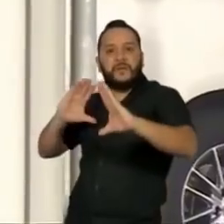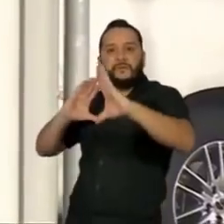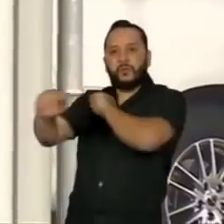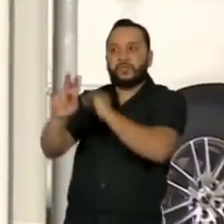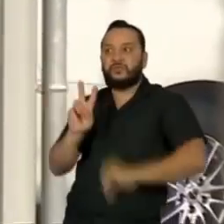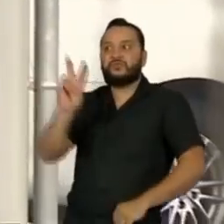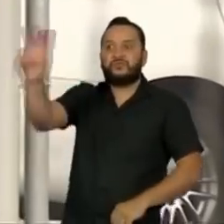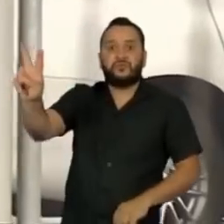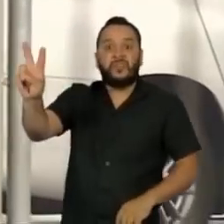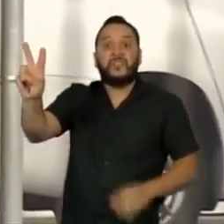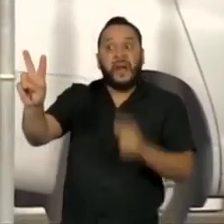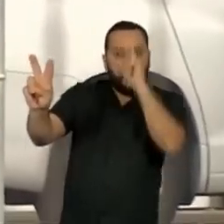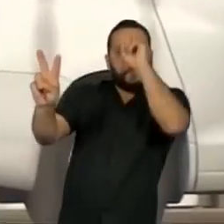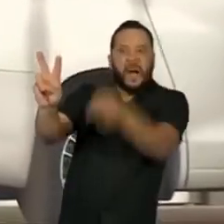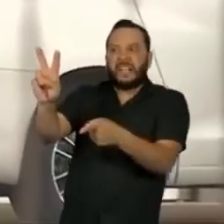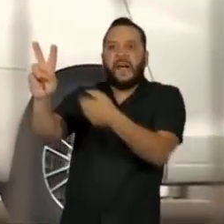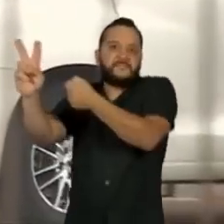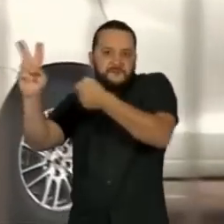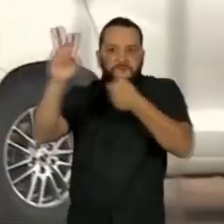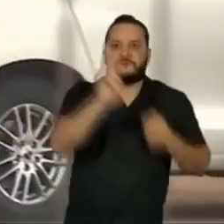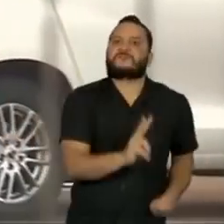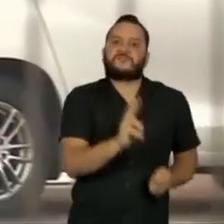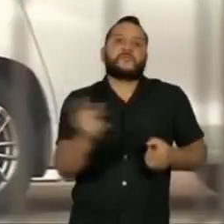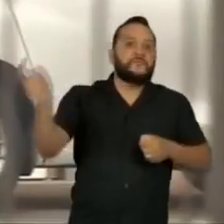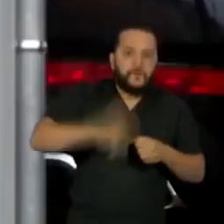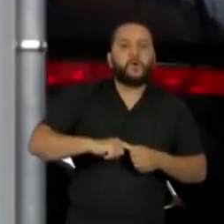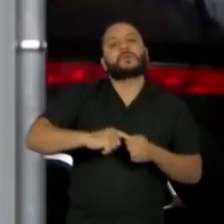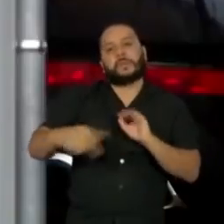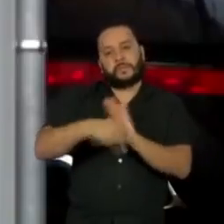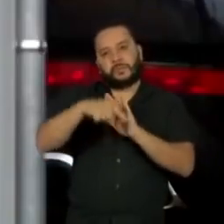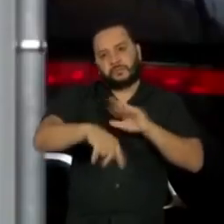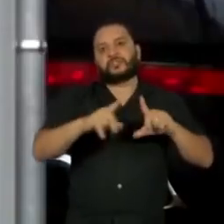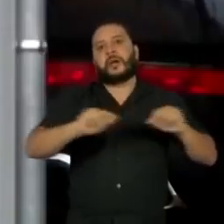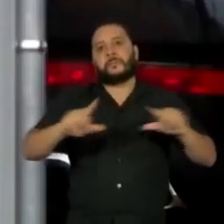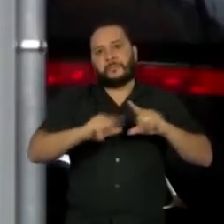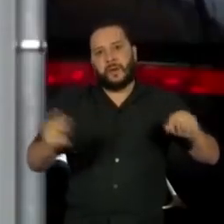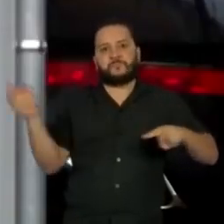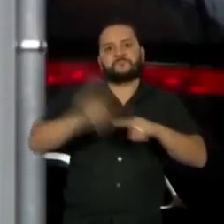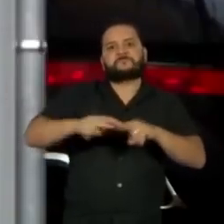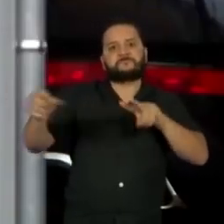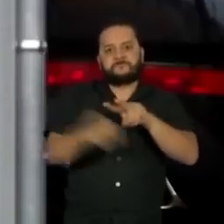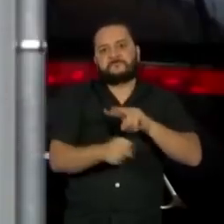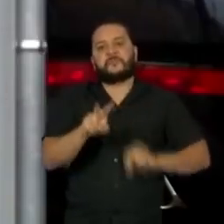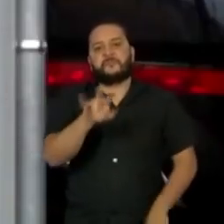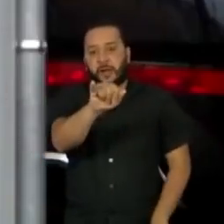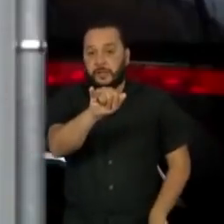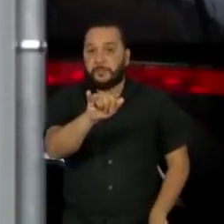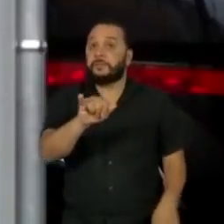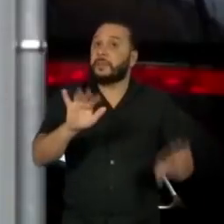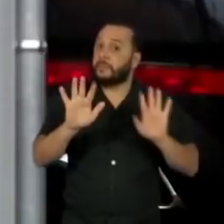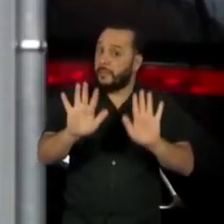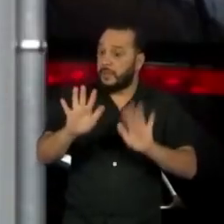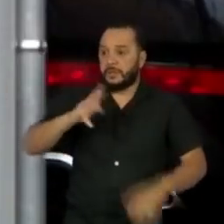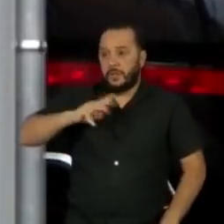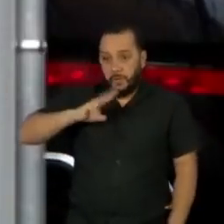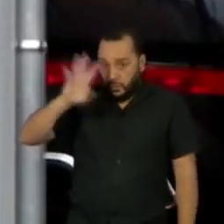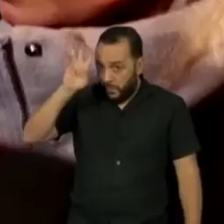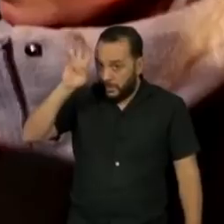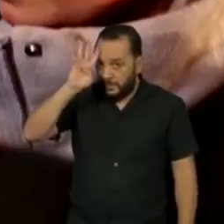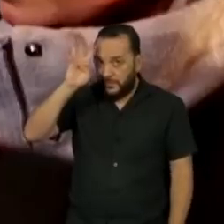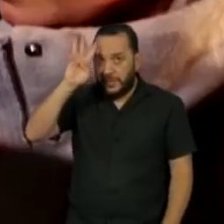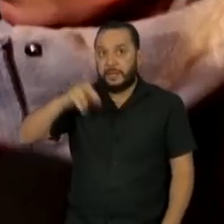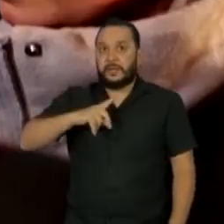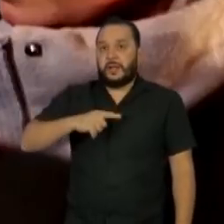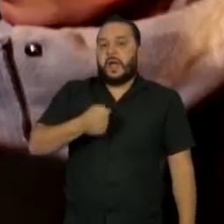Japão, onde aguardava julgamento antes de fugir. Ghosn prometeu que nessa quarta-feira dará uma entrevista